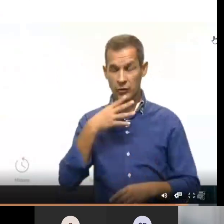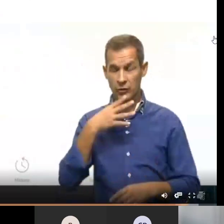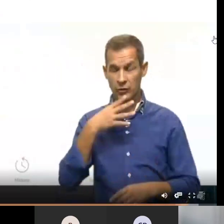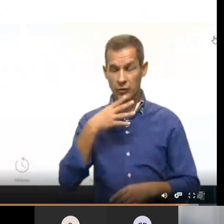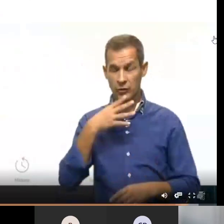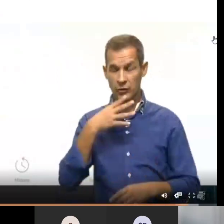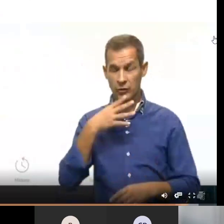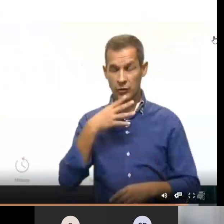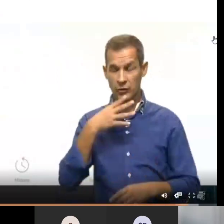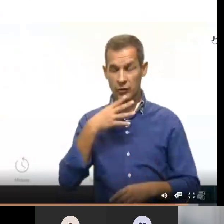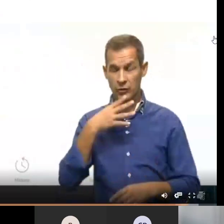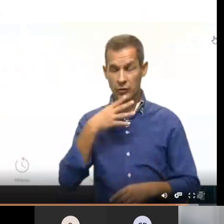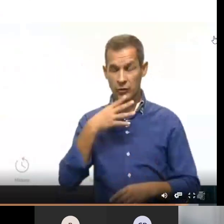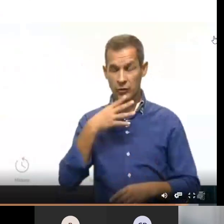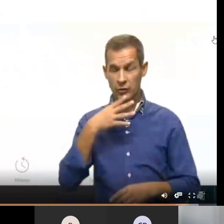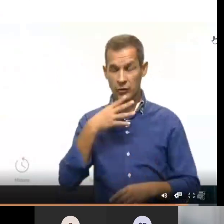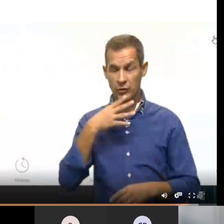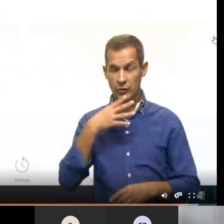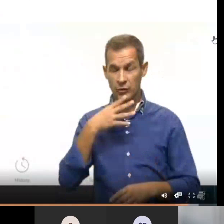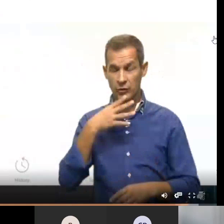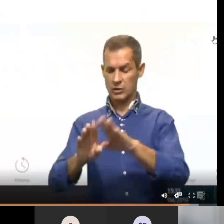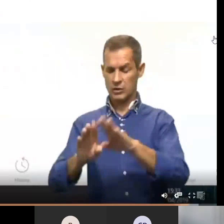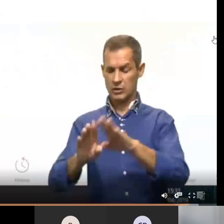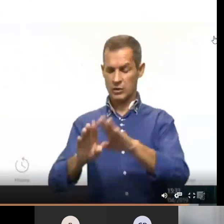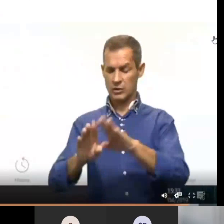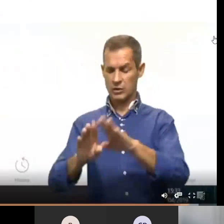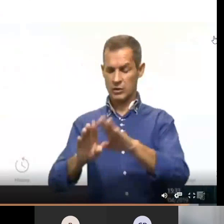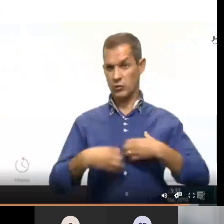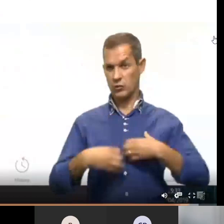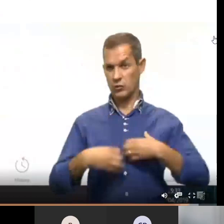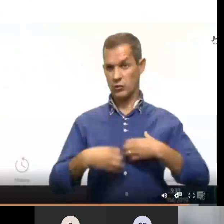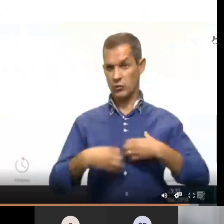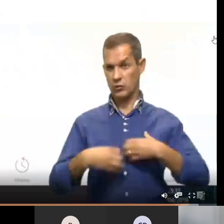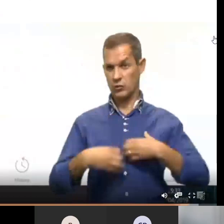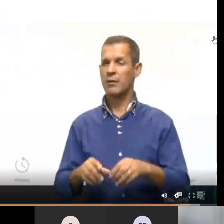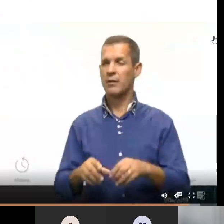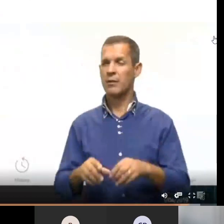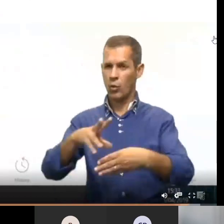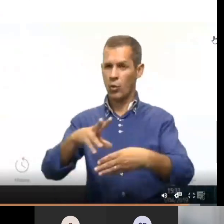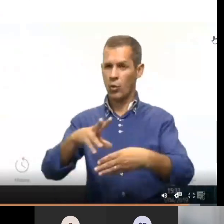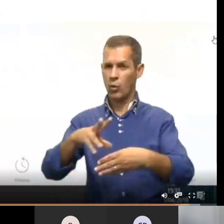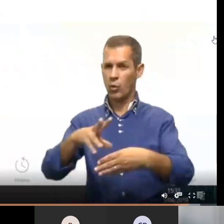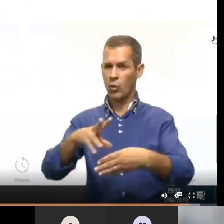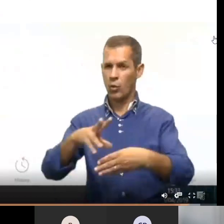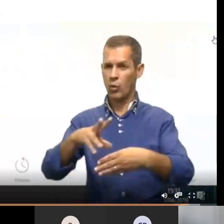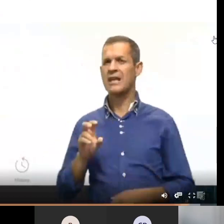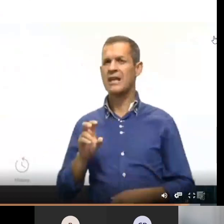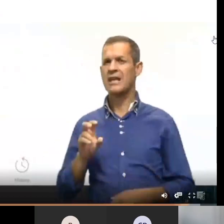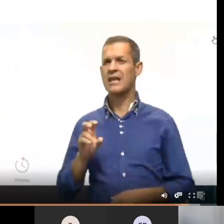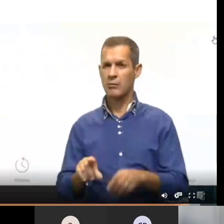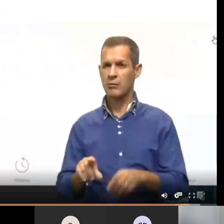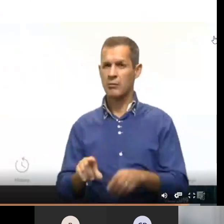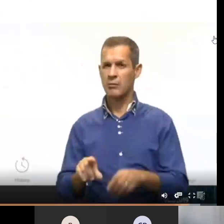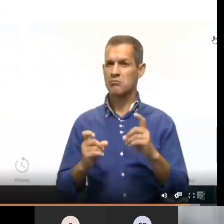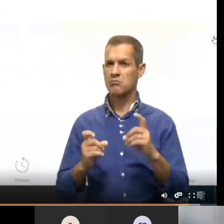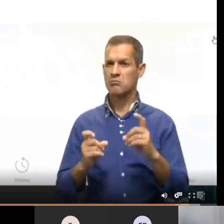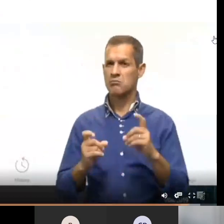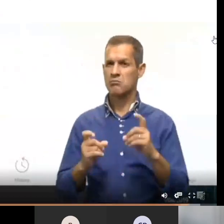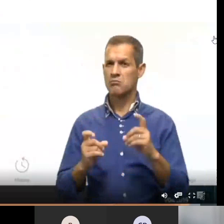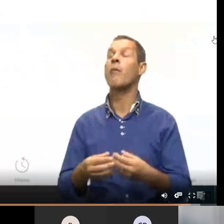como primeira linha de defesa do nosso organismo, tanto contra patógenos virais ou